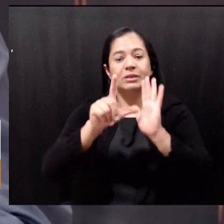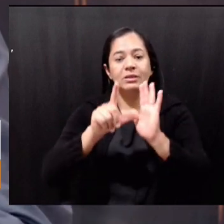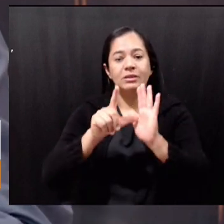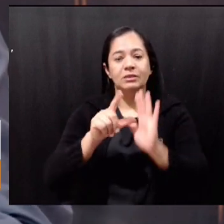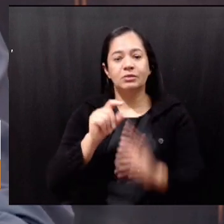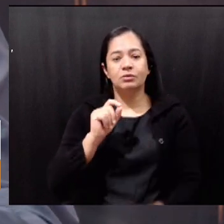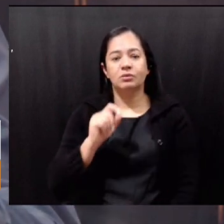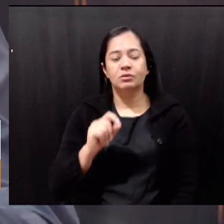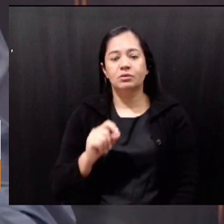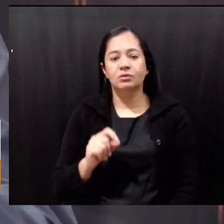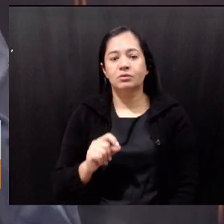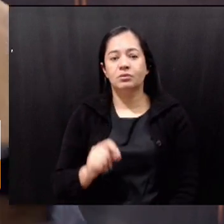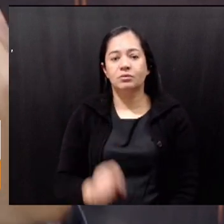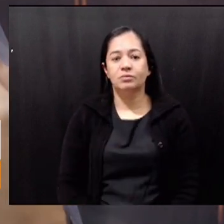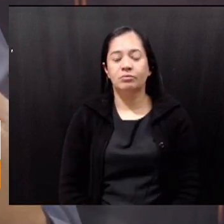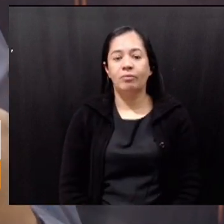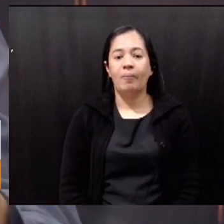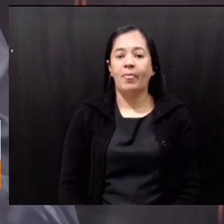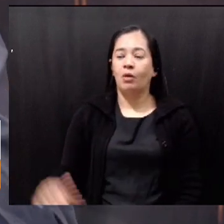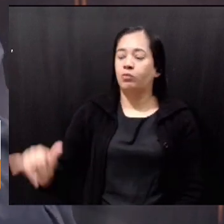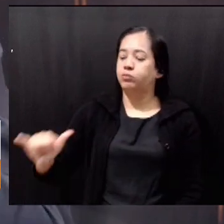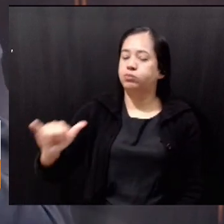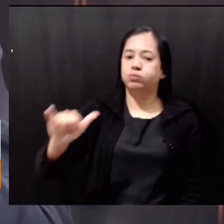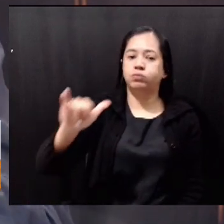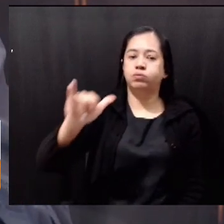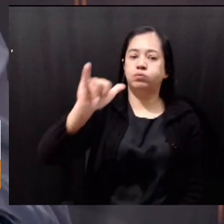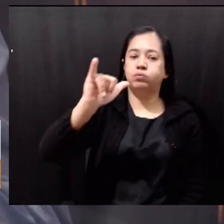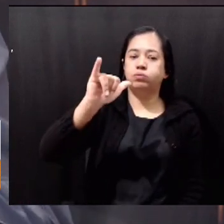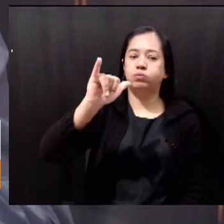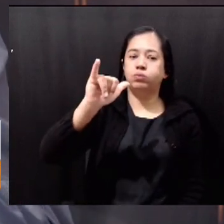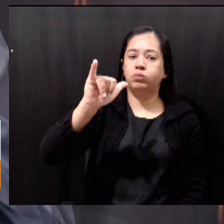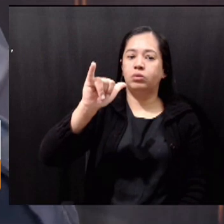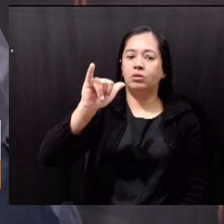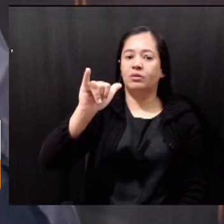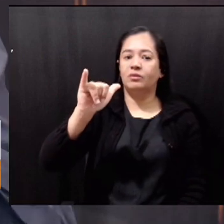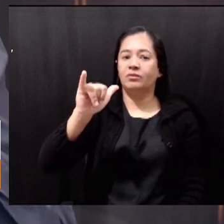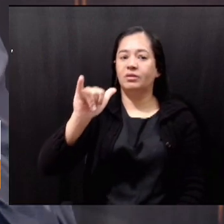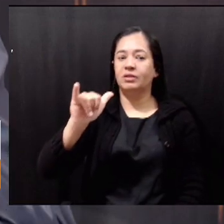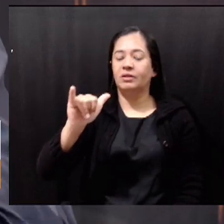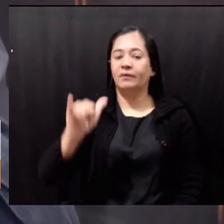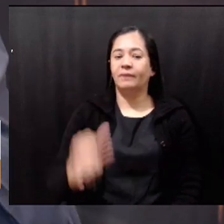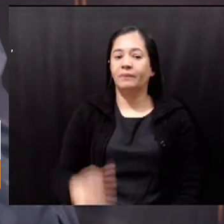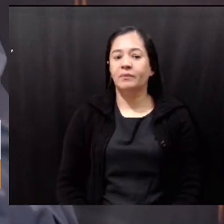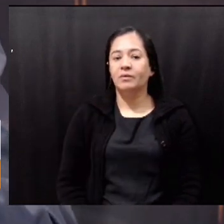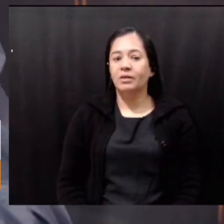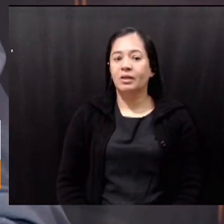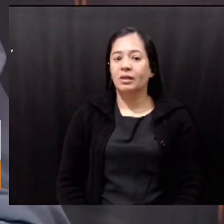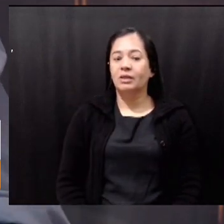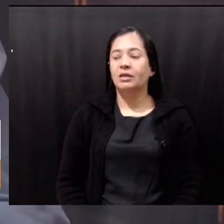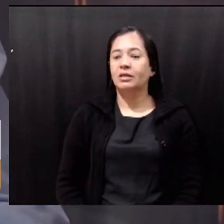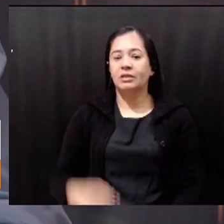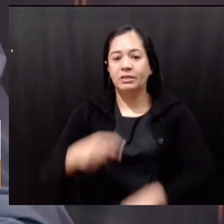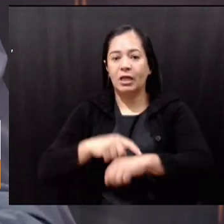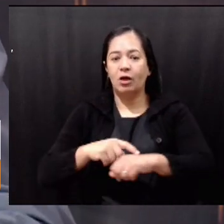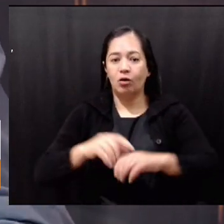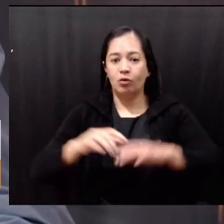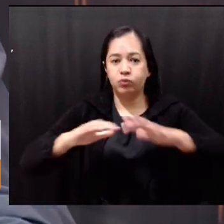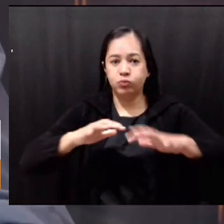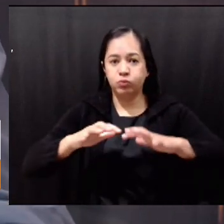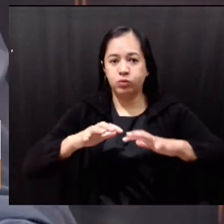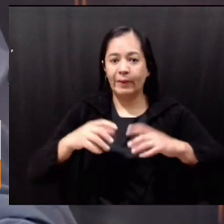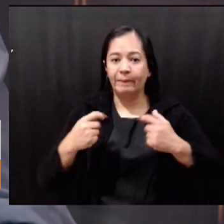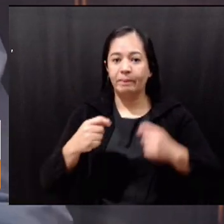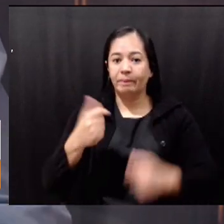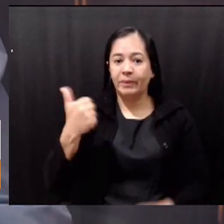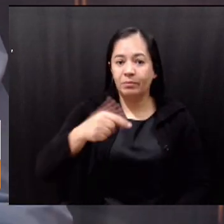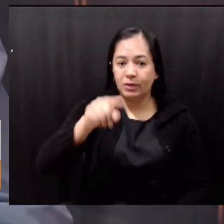do avião, né, antes de colocar a máscara no outro, você precisa se em turbulência, em acidente, né, colocar a própria máscara. Então a gente